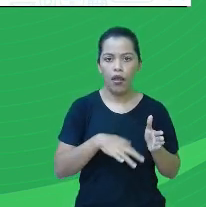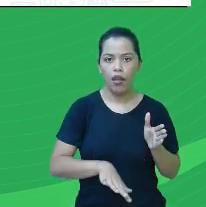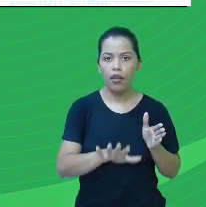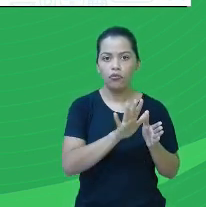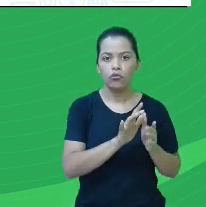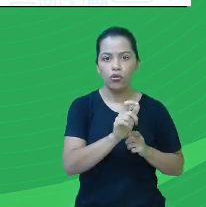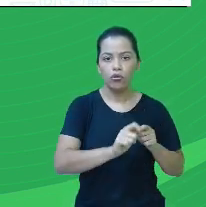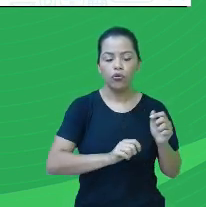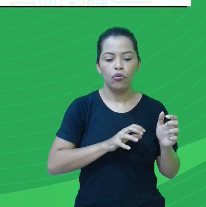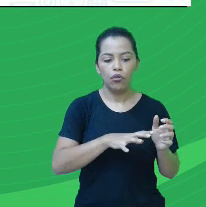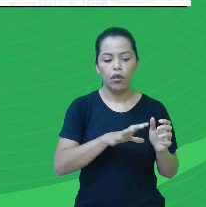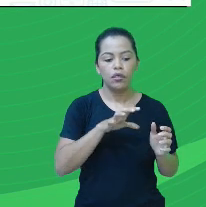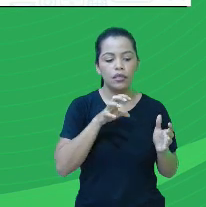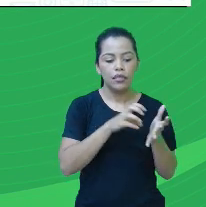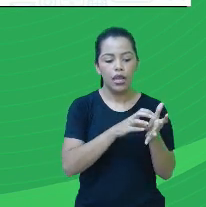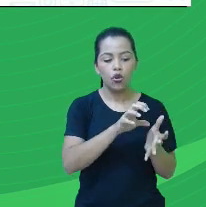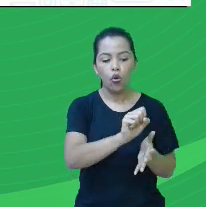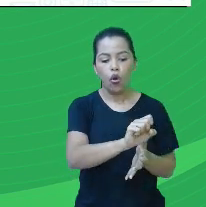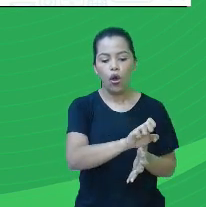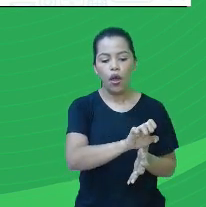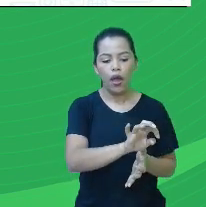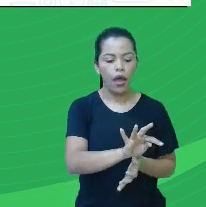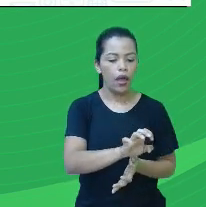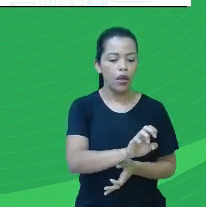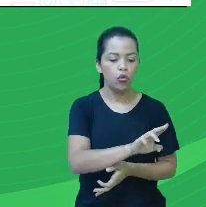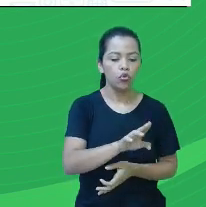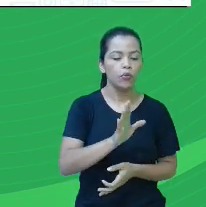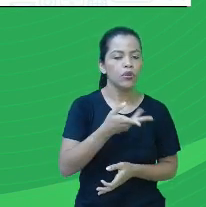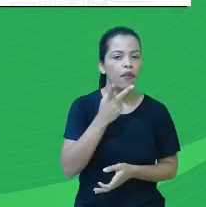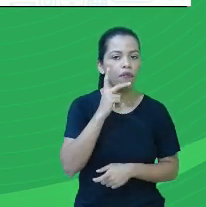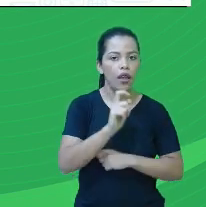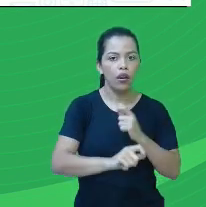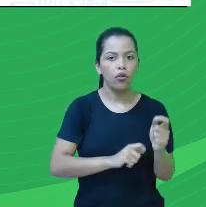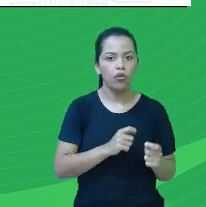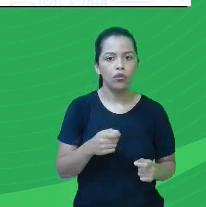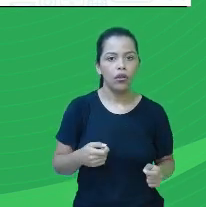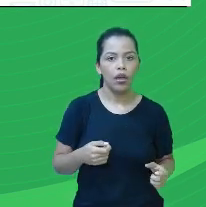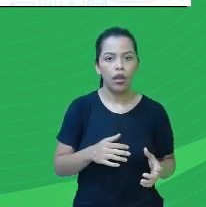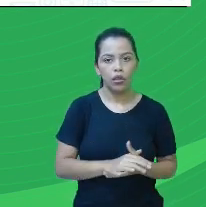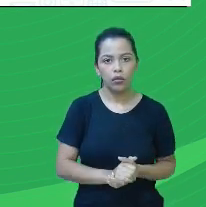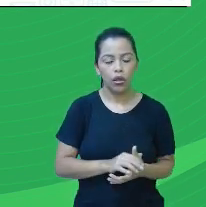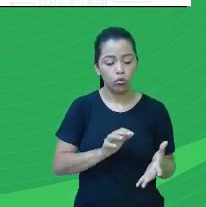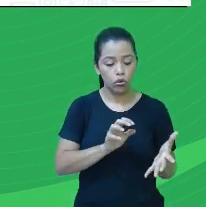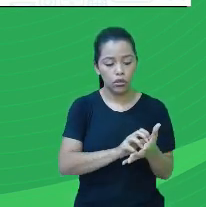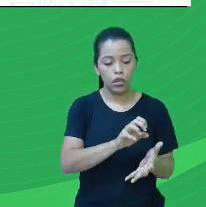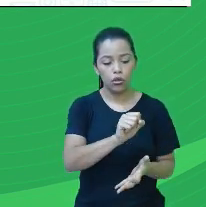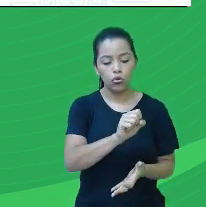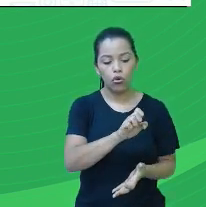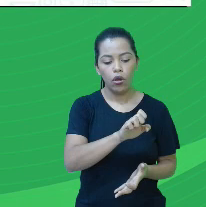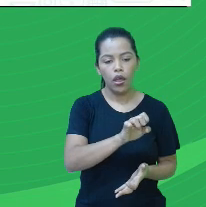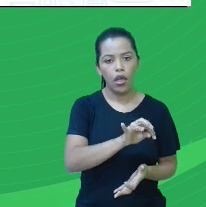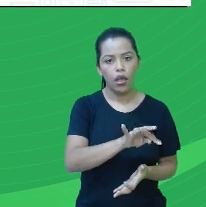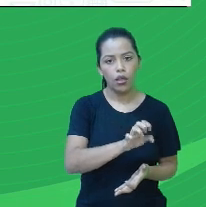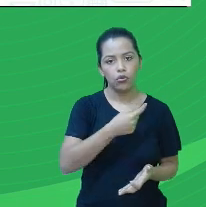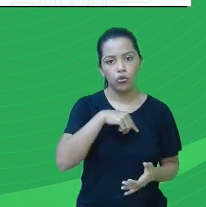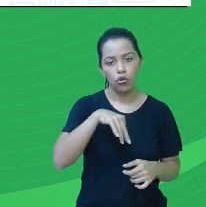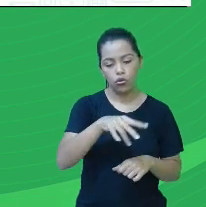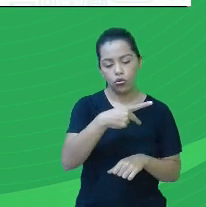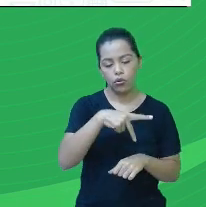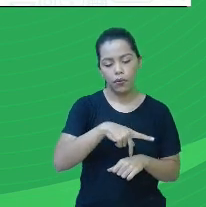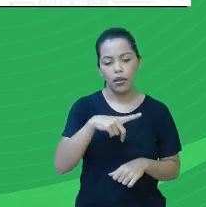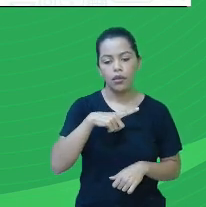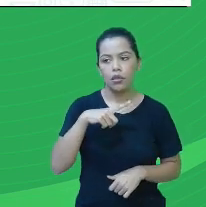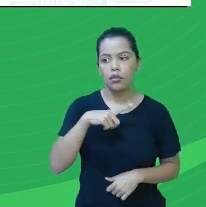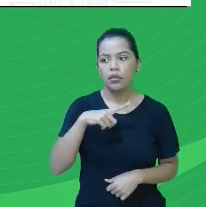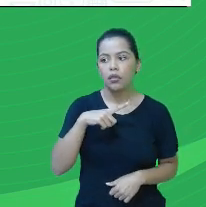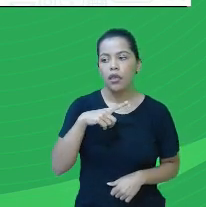região Centro-Oeste. O nome já diz tudo, né? Ela está bem no centro do nosso país. Tem